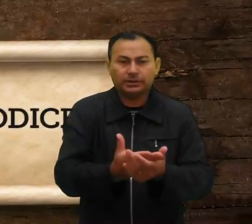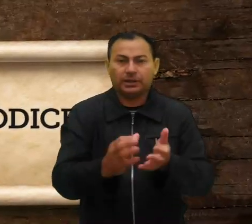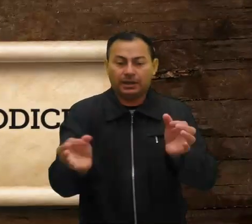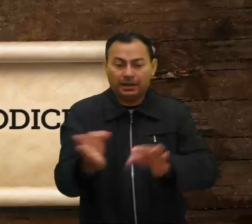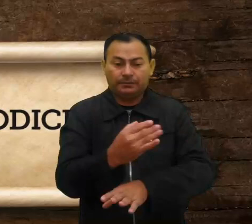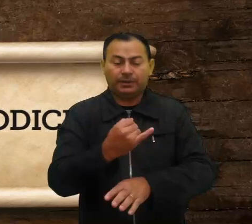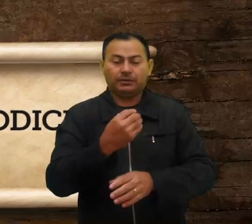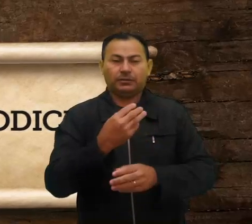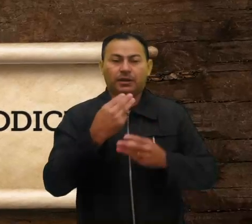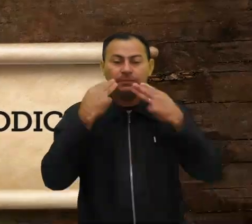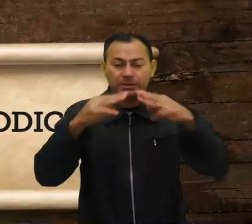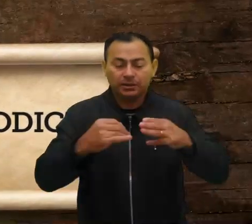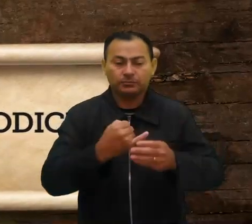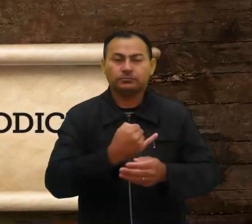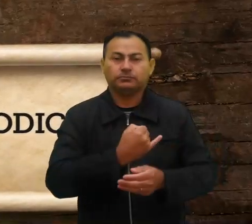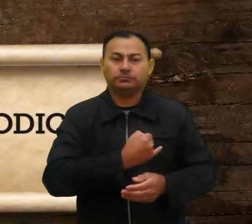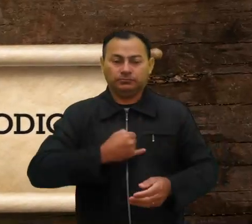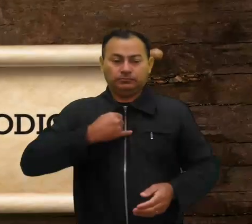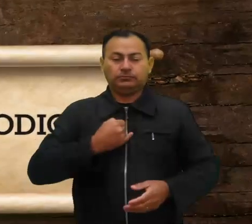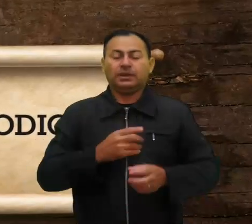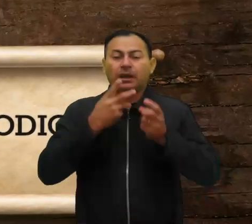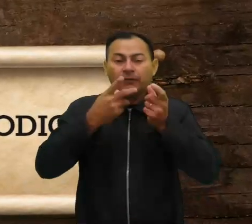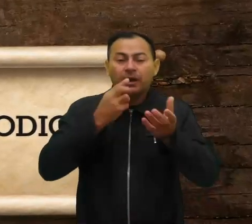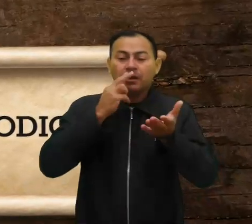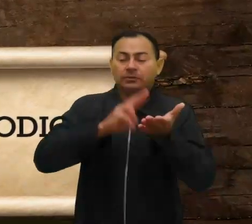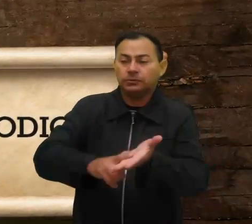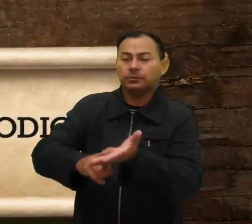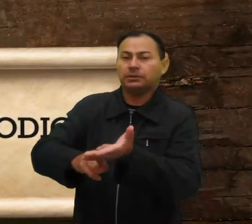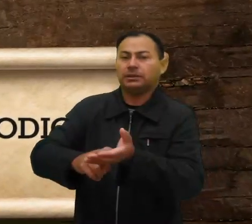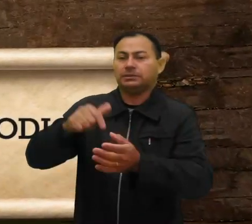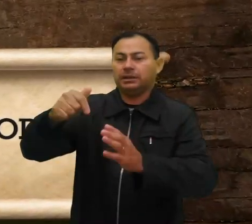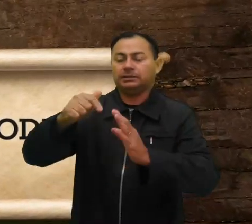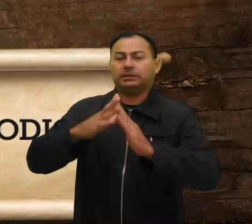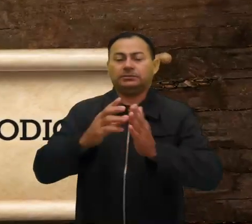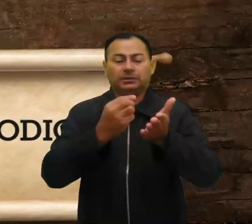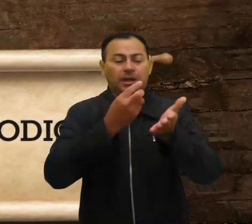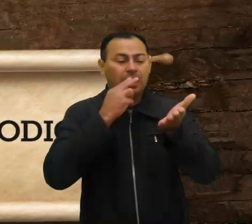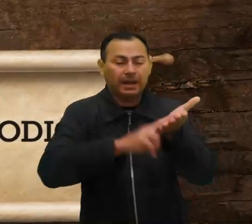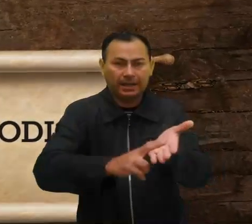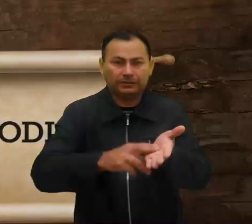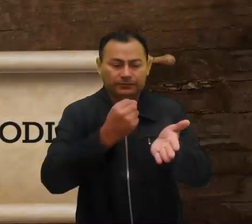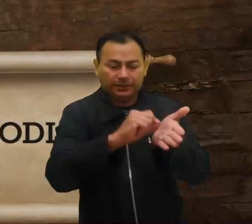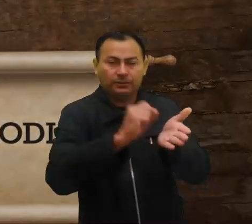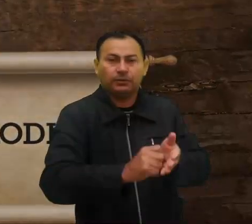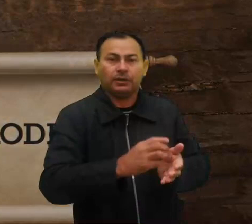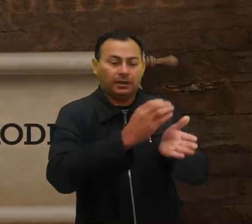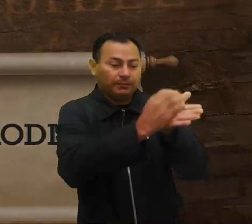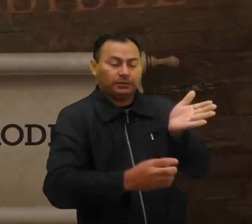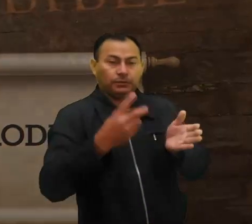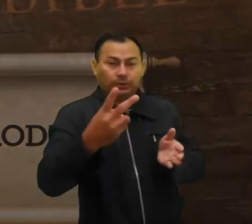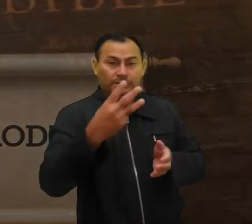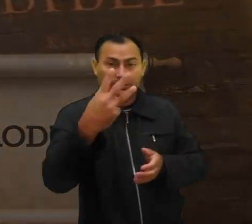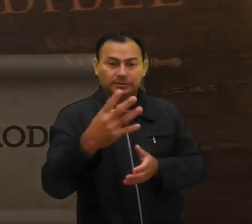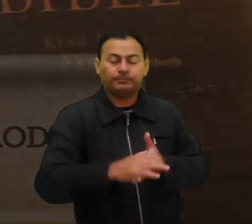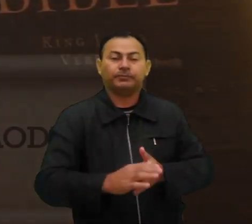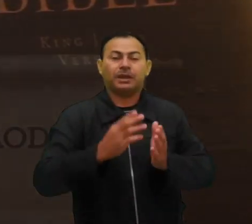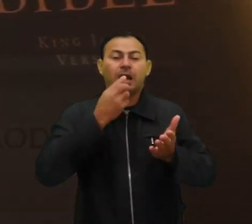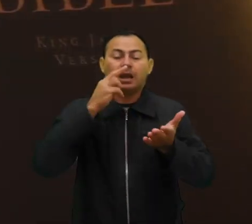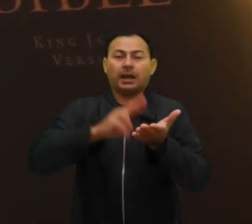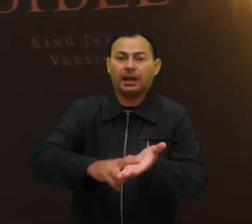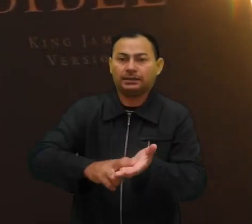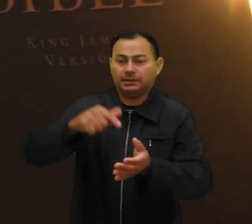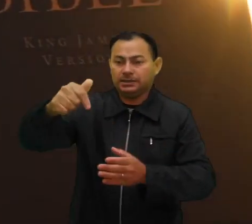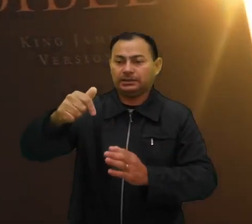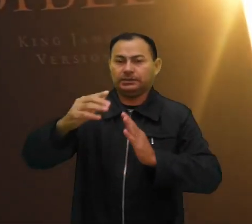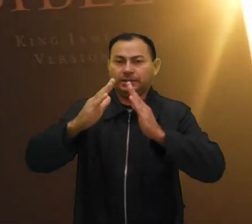da sua missão depois que escreveu as cartas para as igrejas registradas nos capítulos 2 e 3. As cartas para as 7 igrejas na